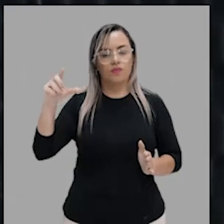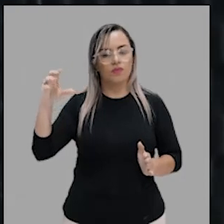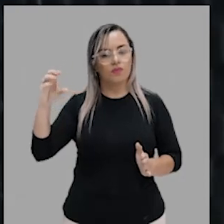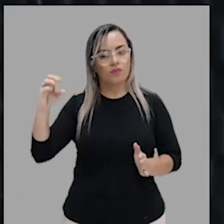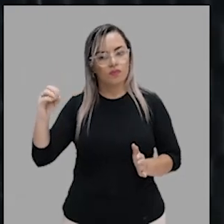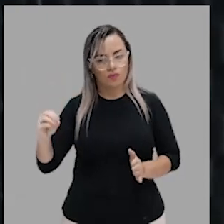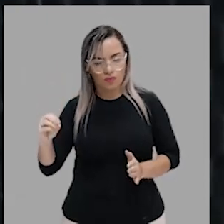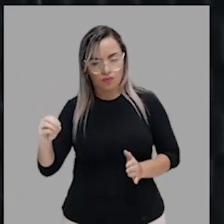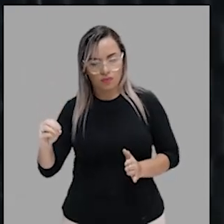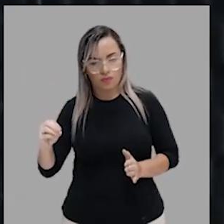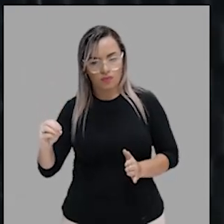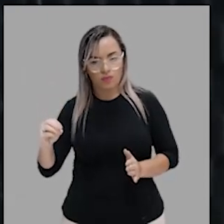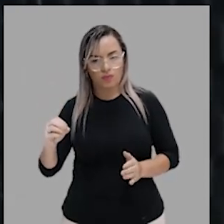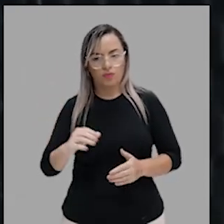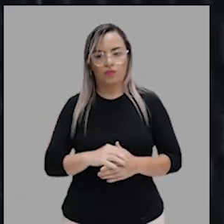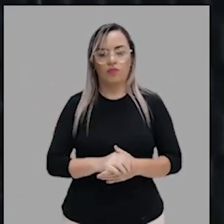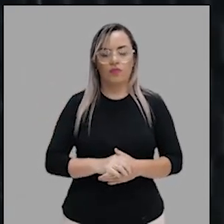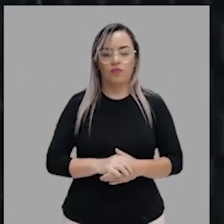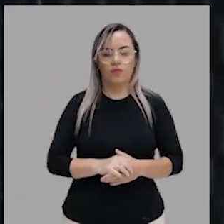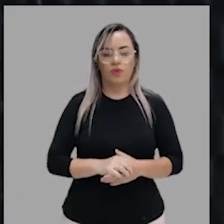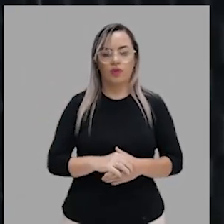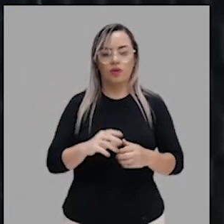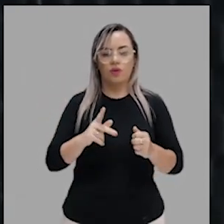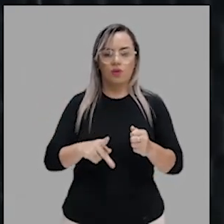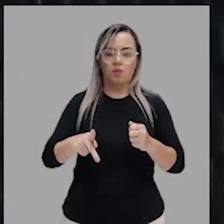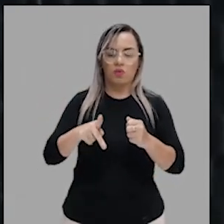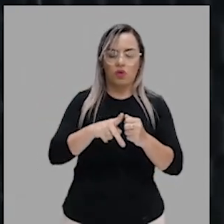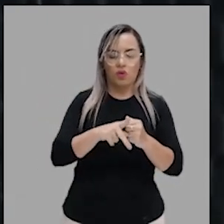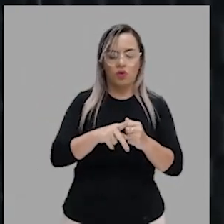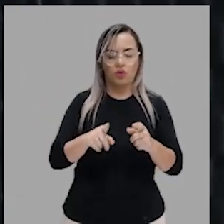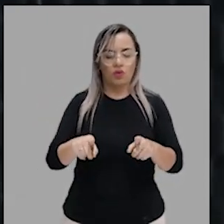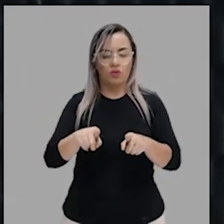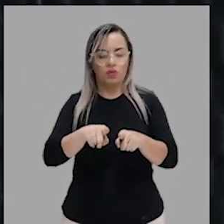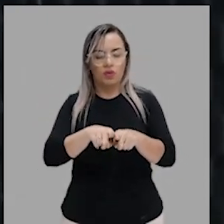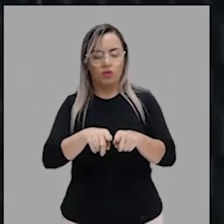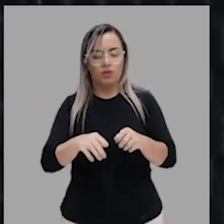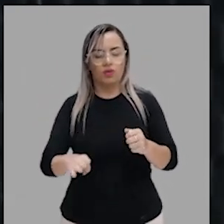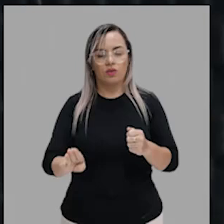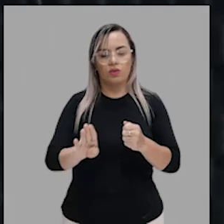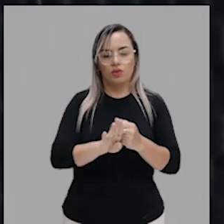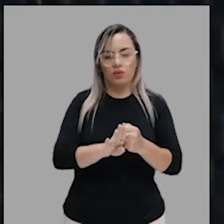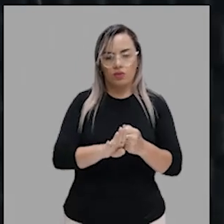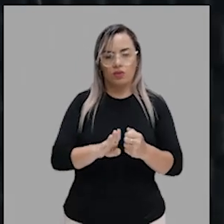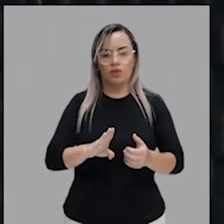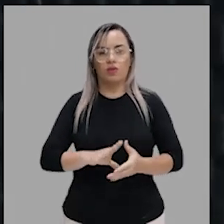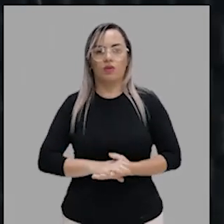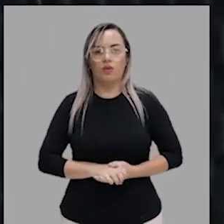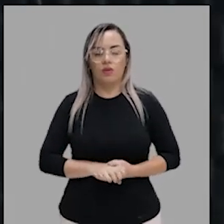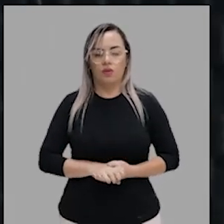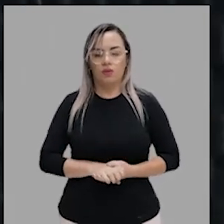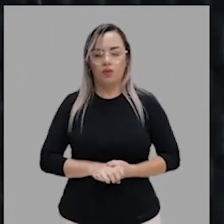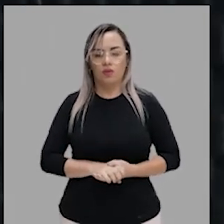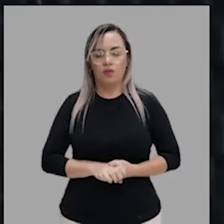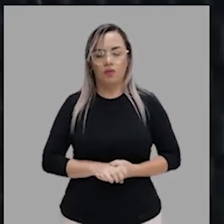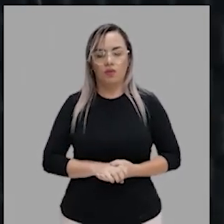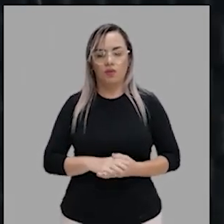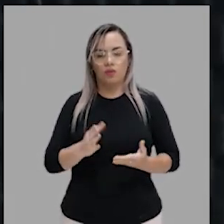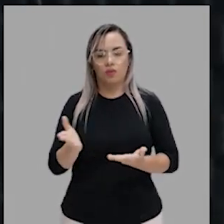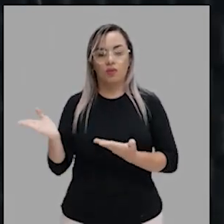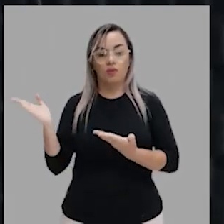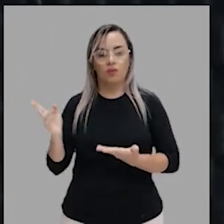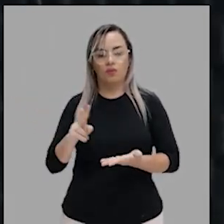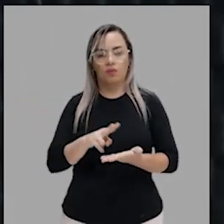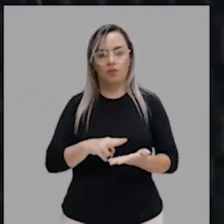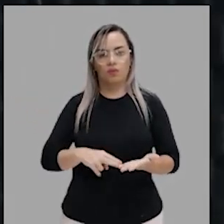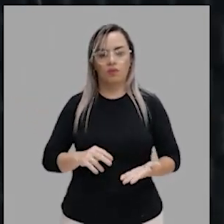pronome e um substantivo, tá certo? E assim sucessivamente. Aí eu tenho locução adverbial exercendo somente função sintática